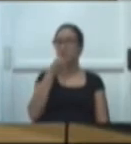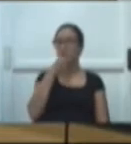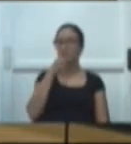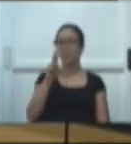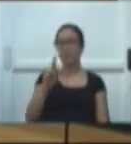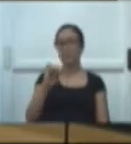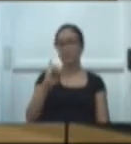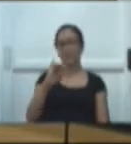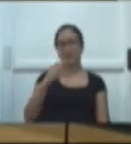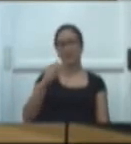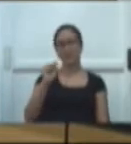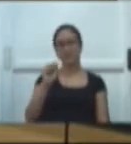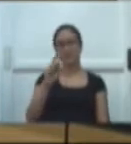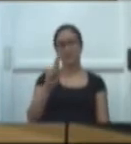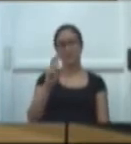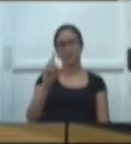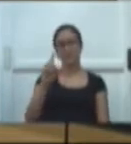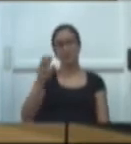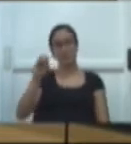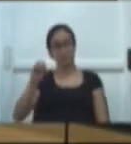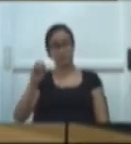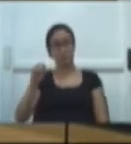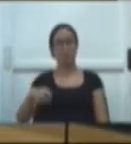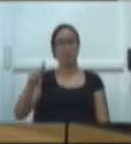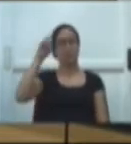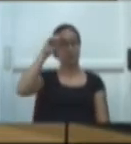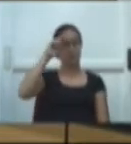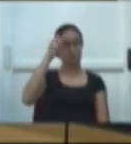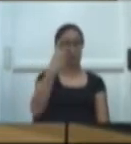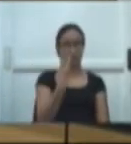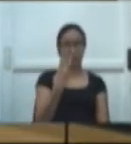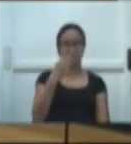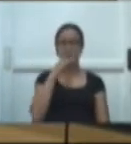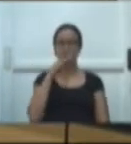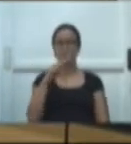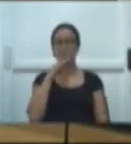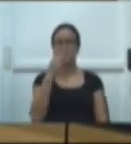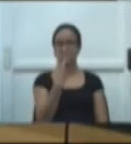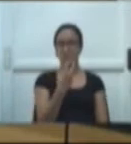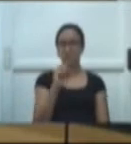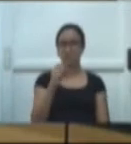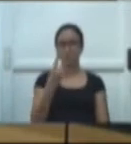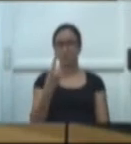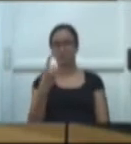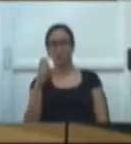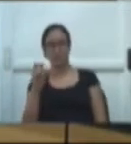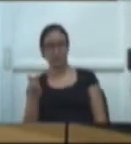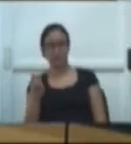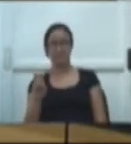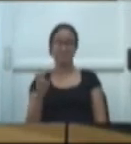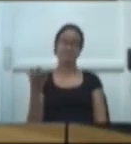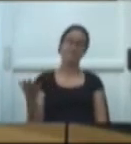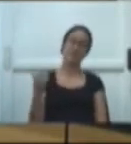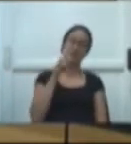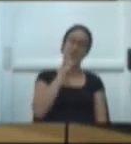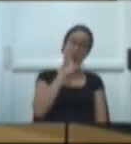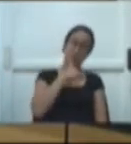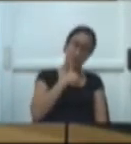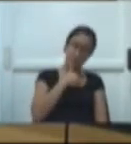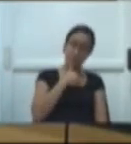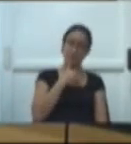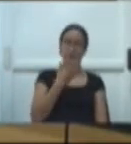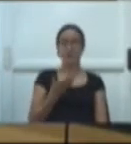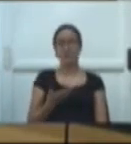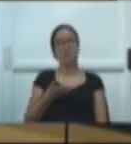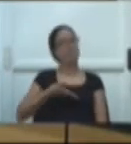Isaac, em 2 de março de 2015, no plenário Vitório Bortolan desta Casa de Leis. Infelizmente, não